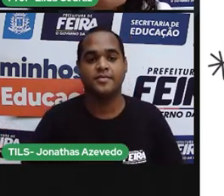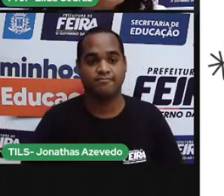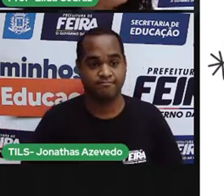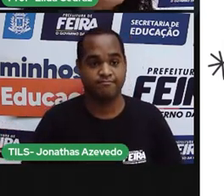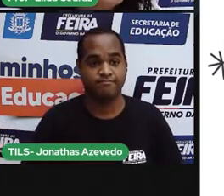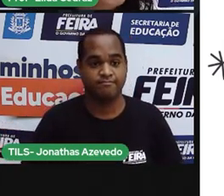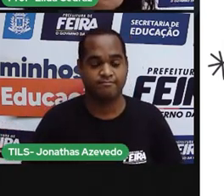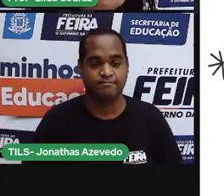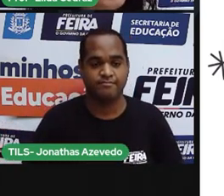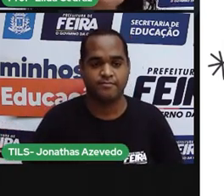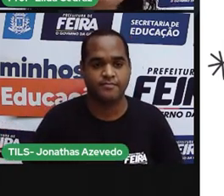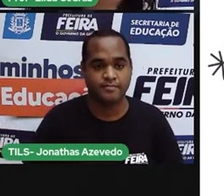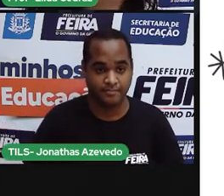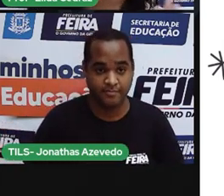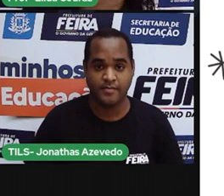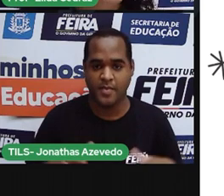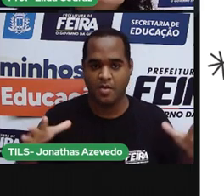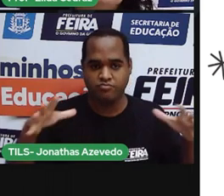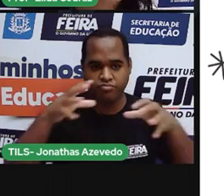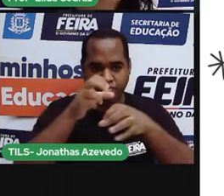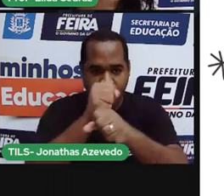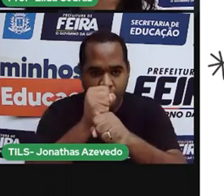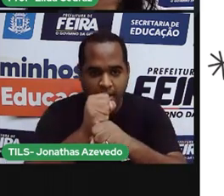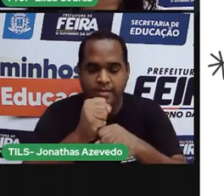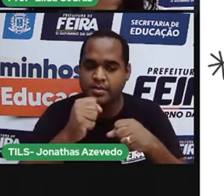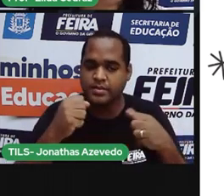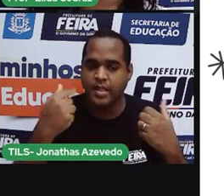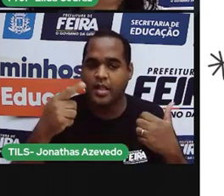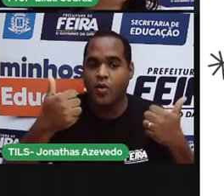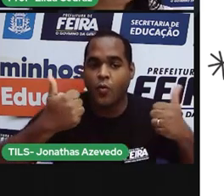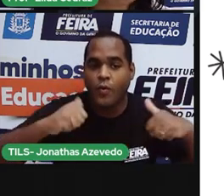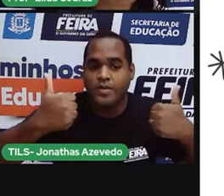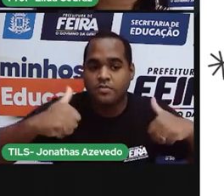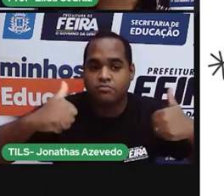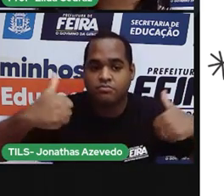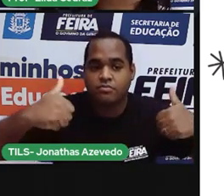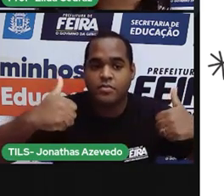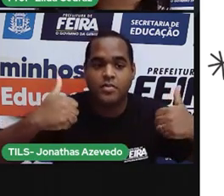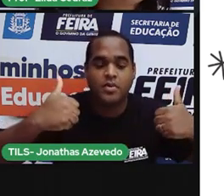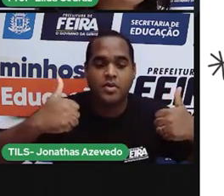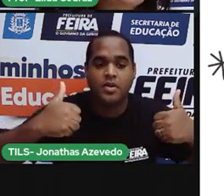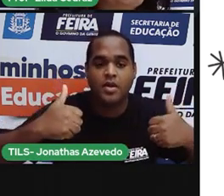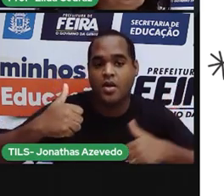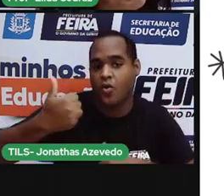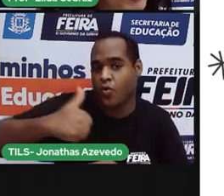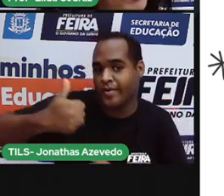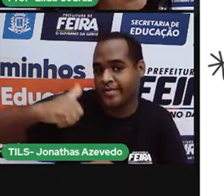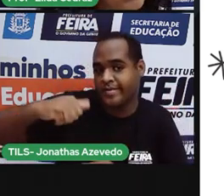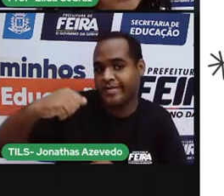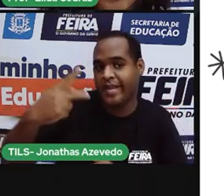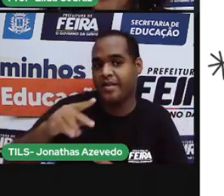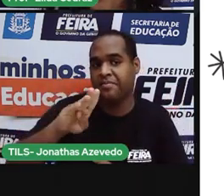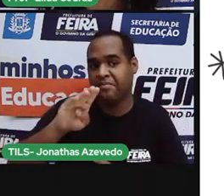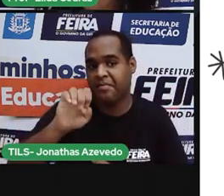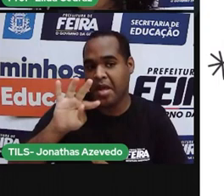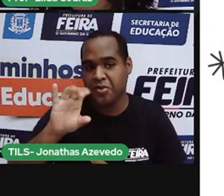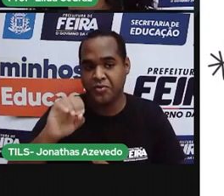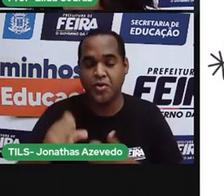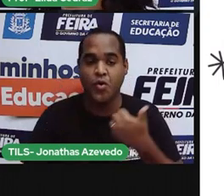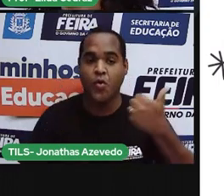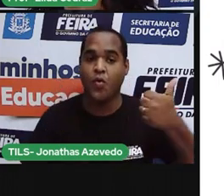colocaram, ó, juntaram tudo no saquinho. Quantas gudes eles ficaram? 11 gudes de Beto